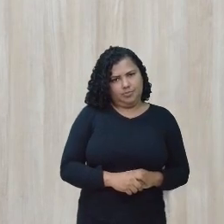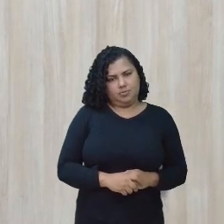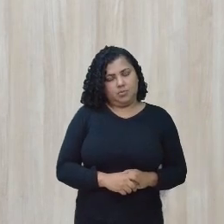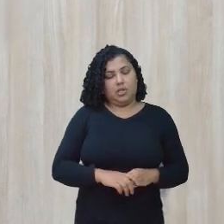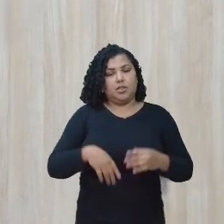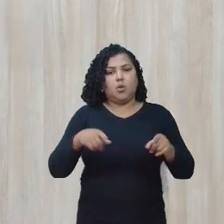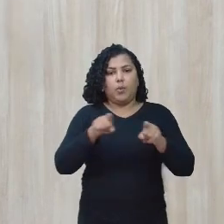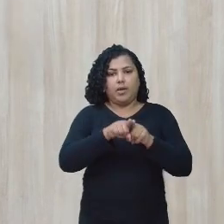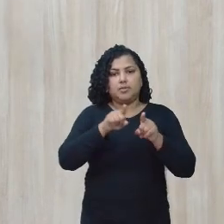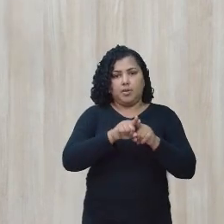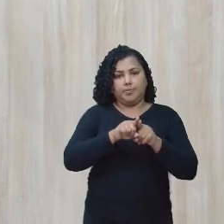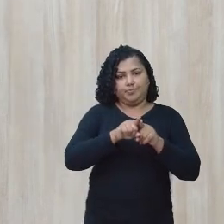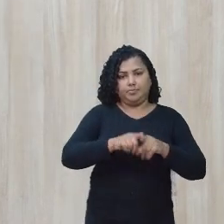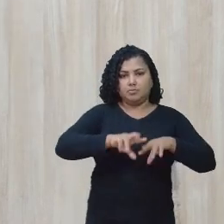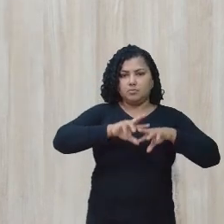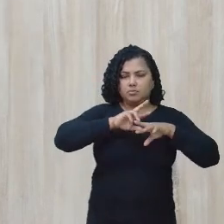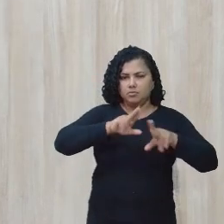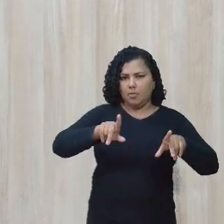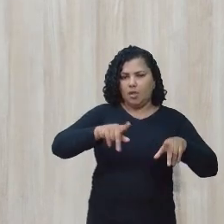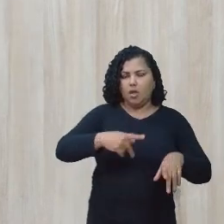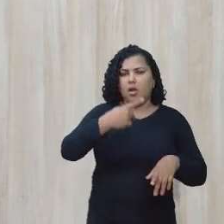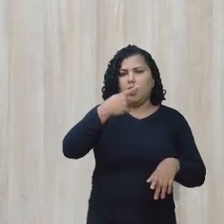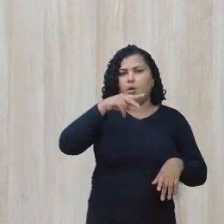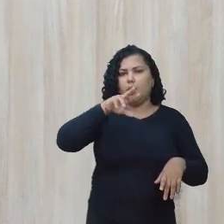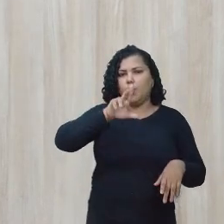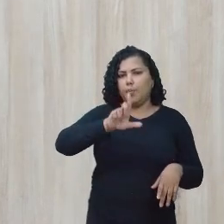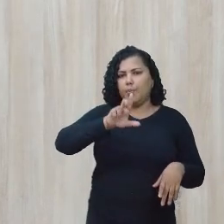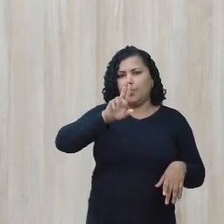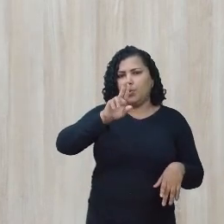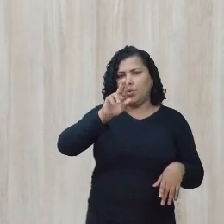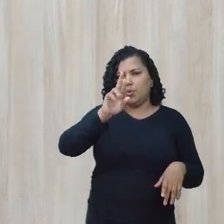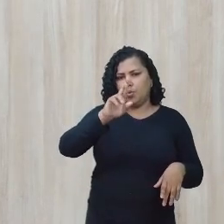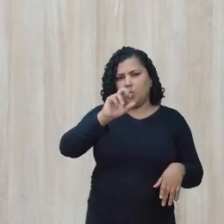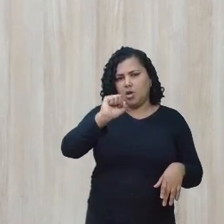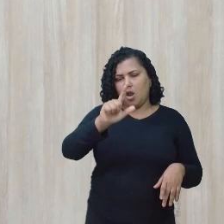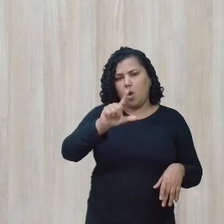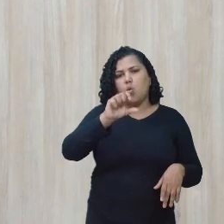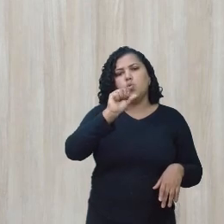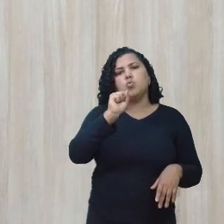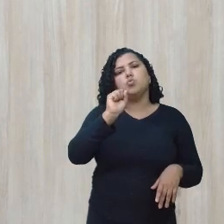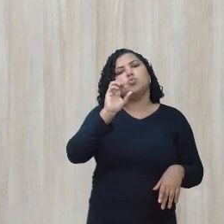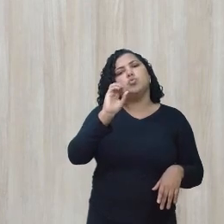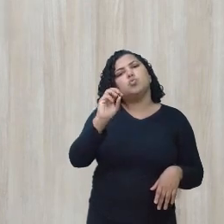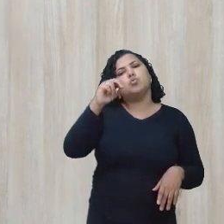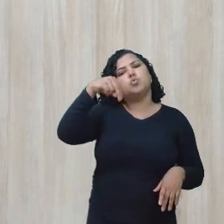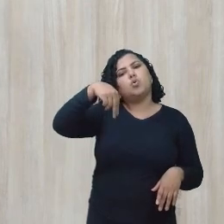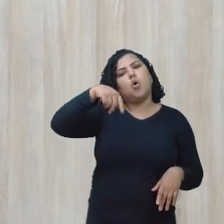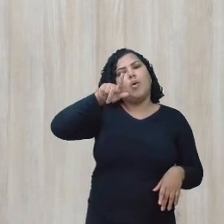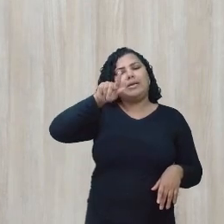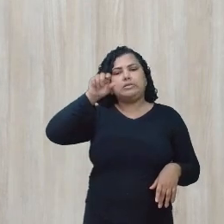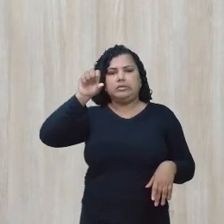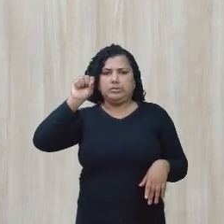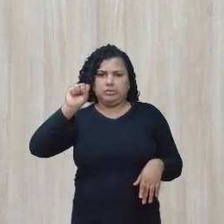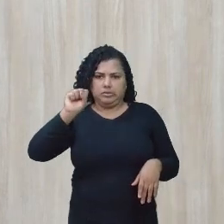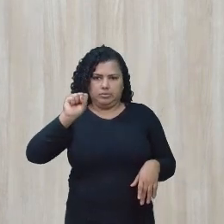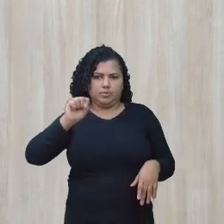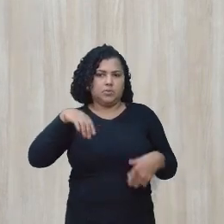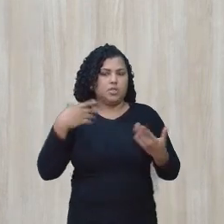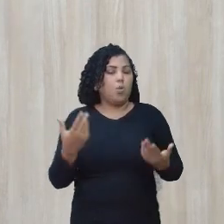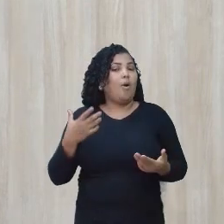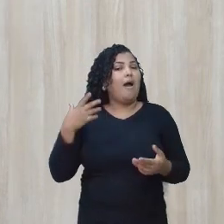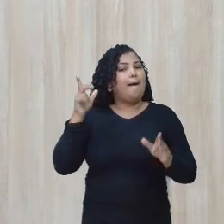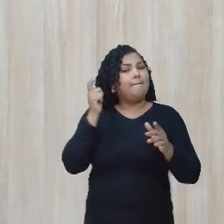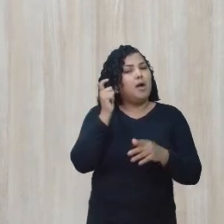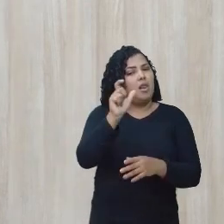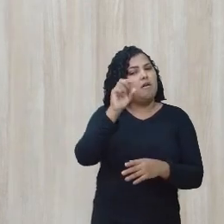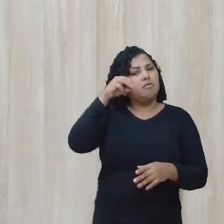songs. Song, canção. Songs, músicas ou canções. A palavra music, em inglês, ele se refere à